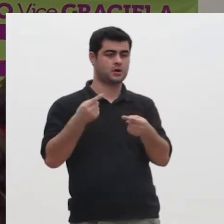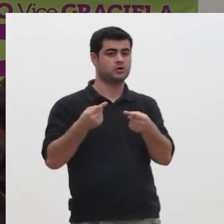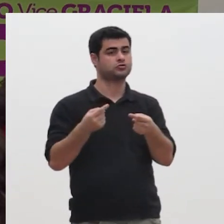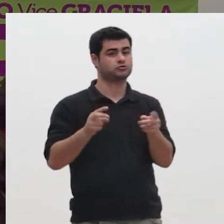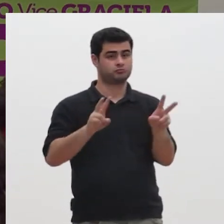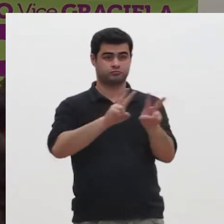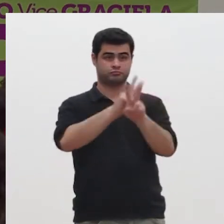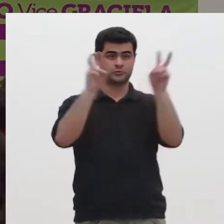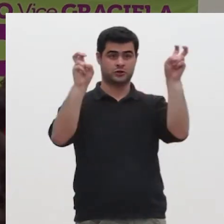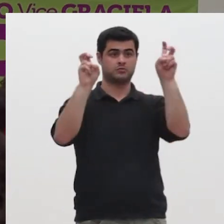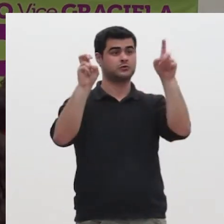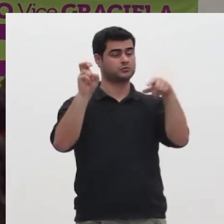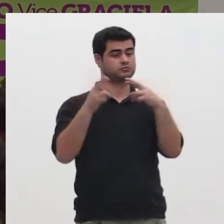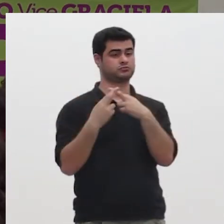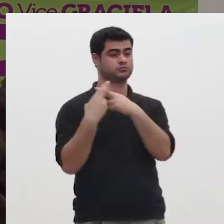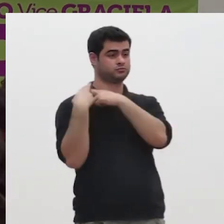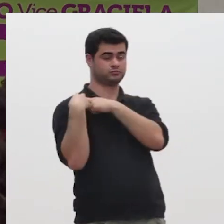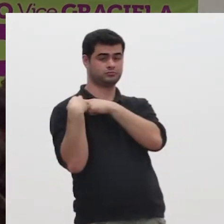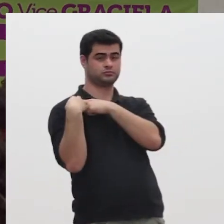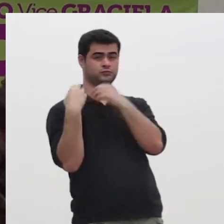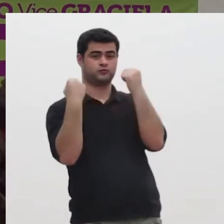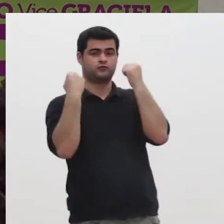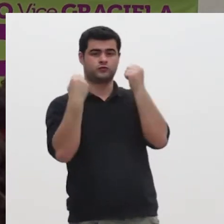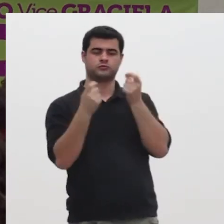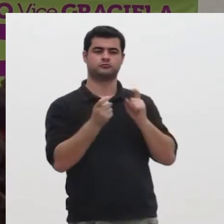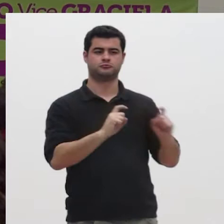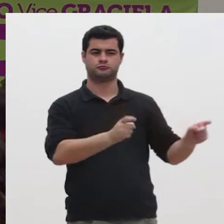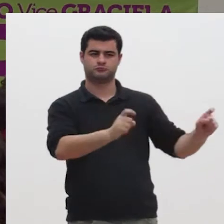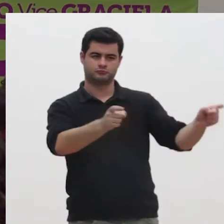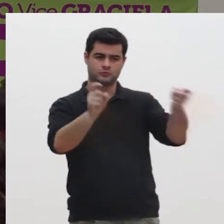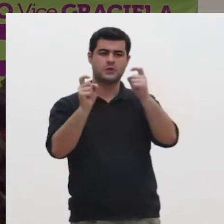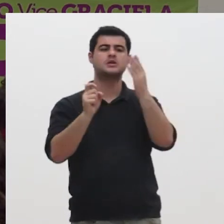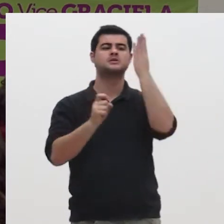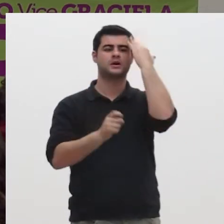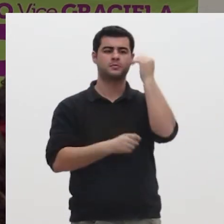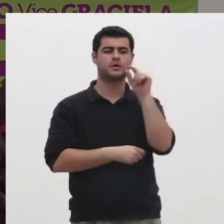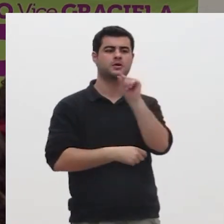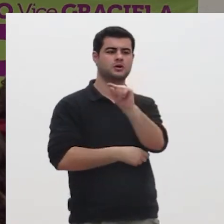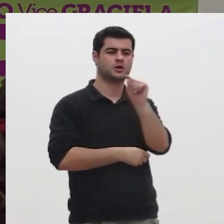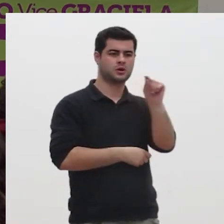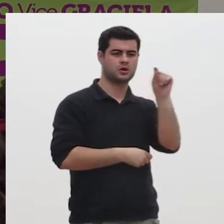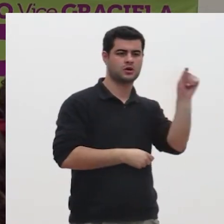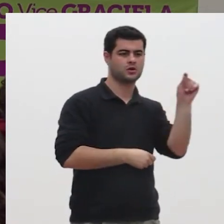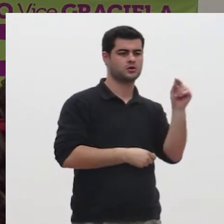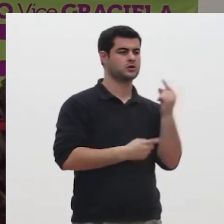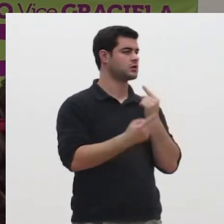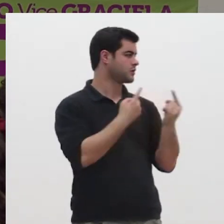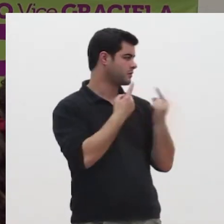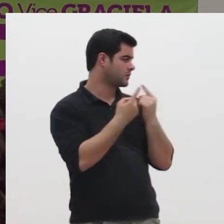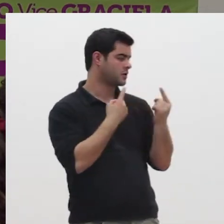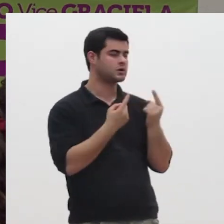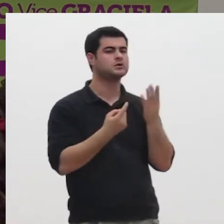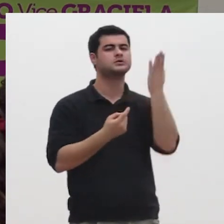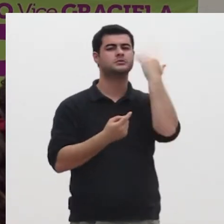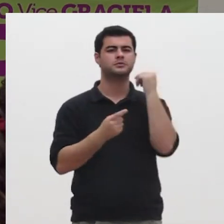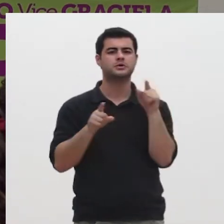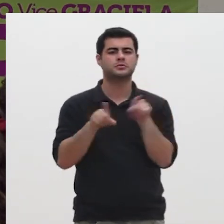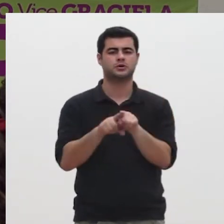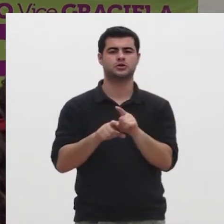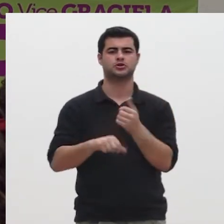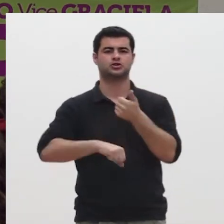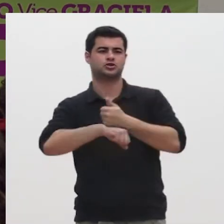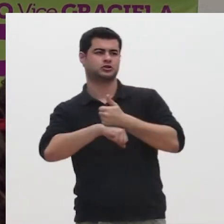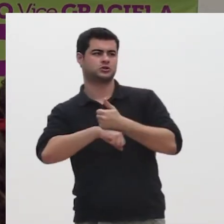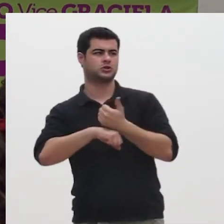responsabilidade institucional, pensando nas unidades, nas necessidades específicas das unidades. Quando vieram falar com a gestão, a